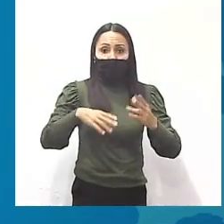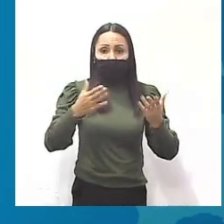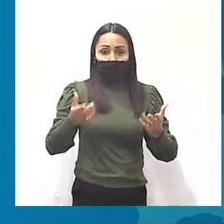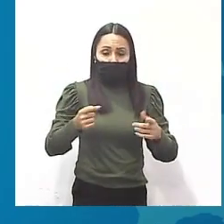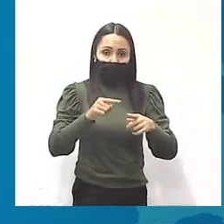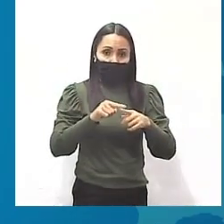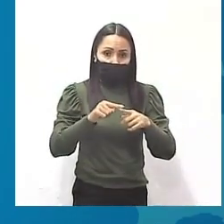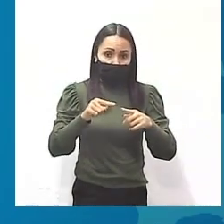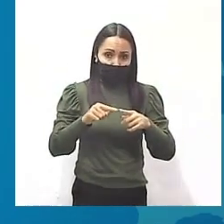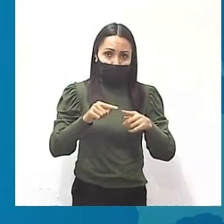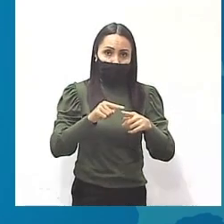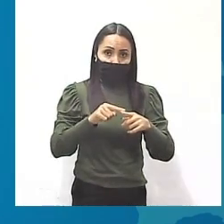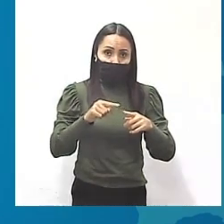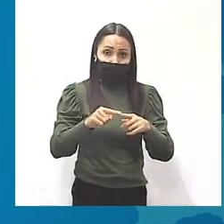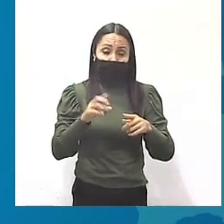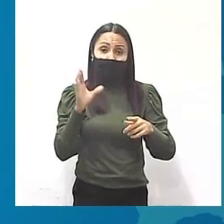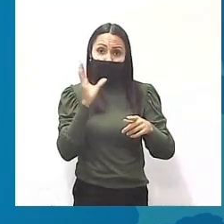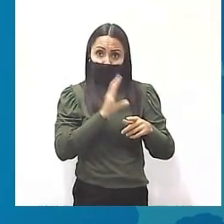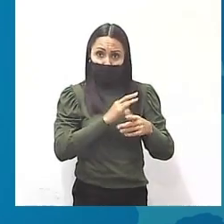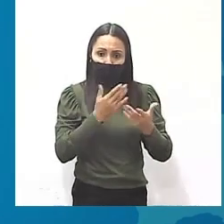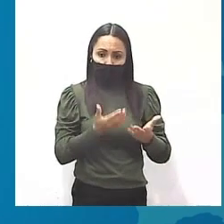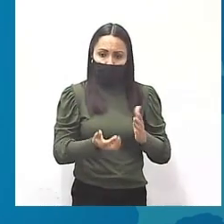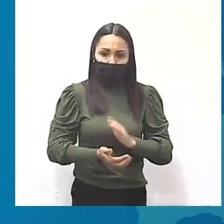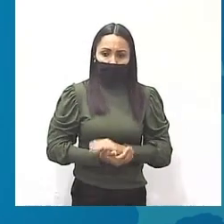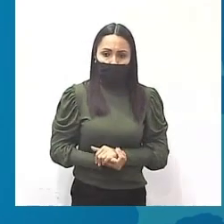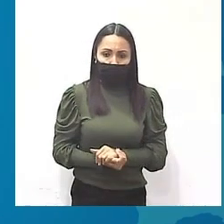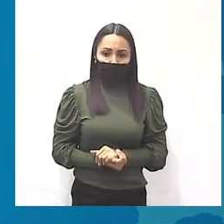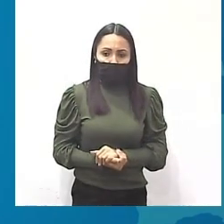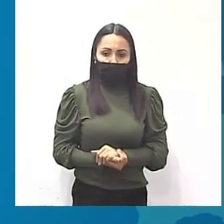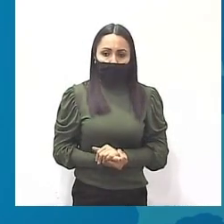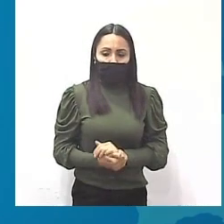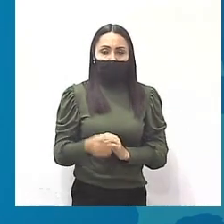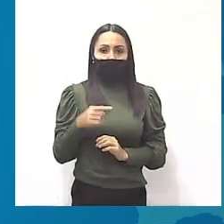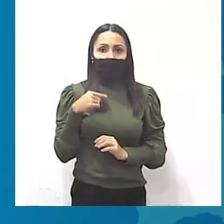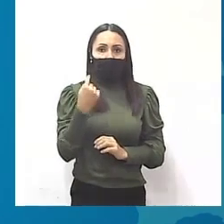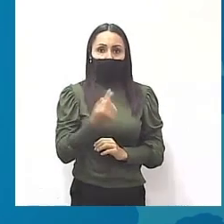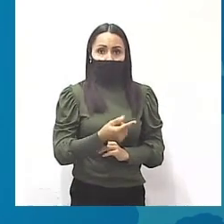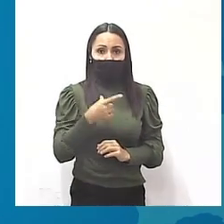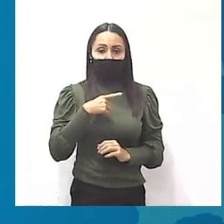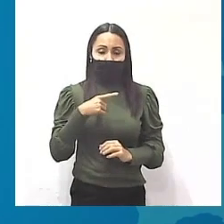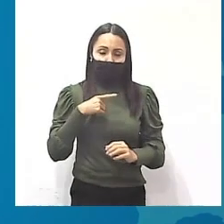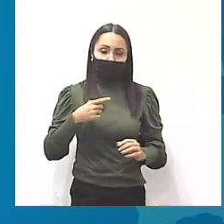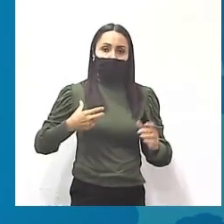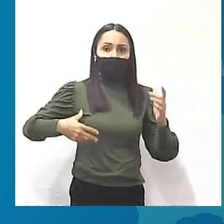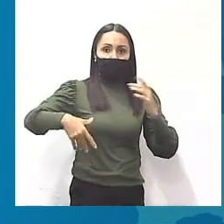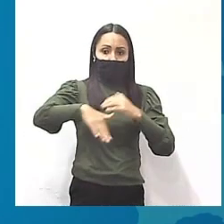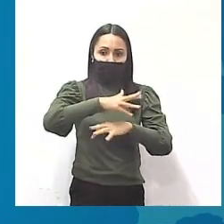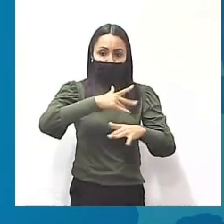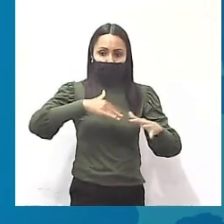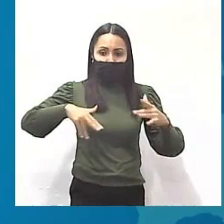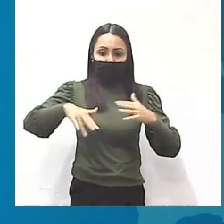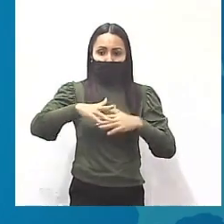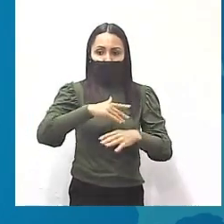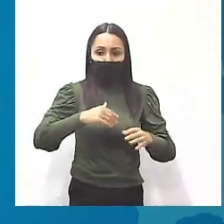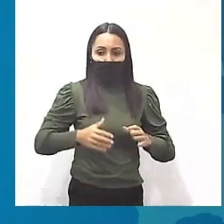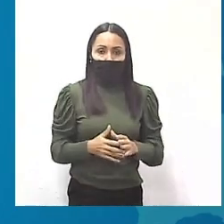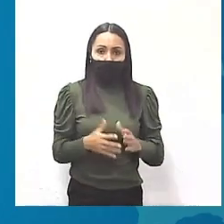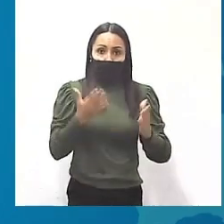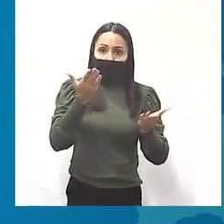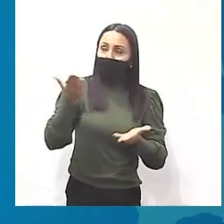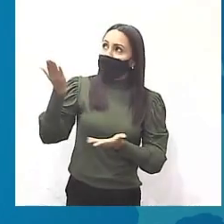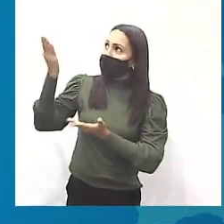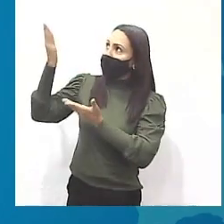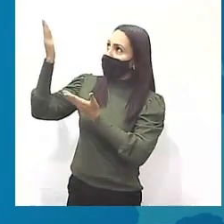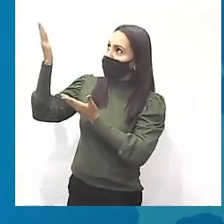em sua volta mais quentes. Bom, aí a gente tem uma cidade, a gente tem a imagem de uma megalópole, né? Onde